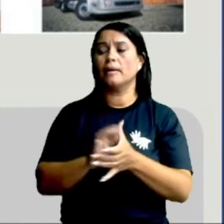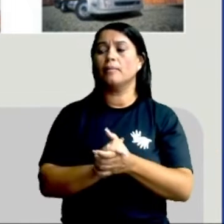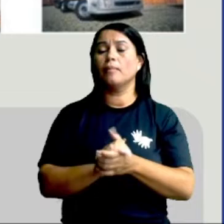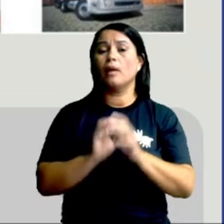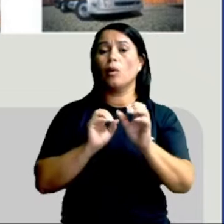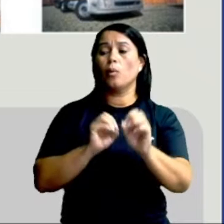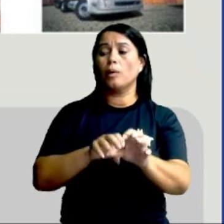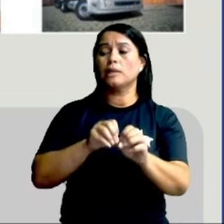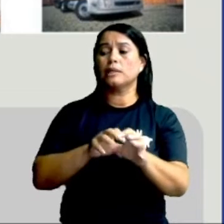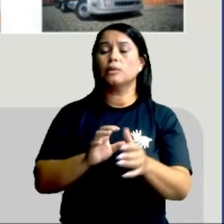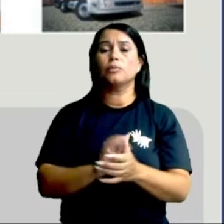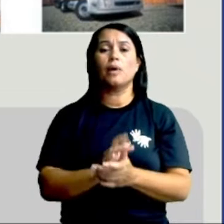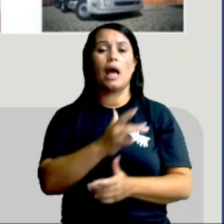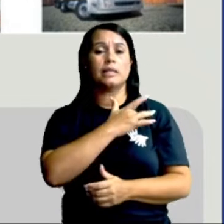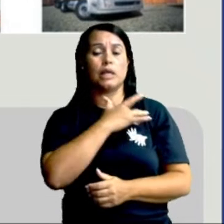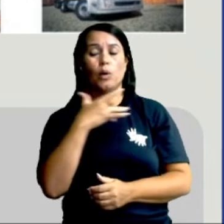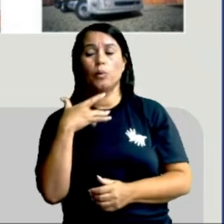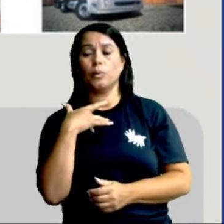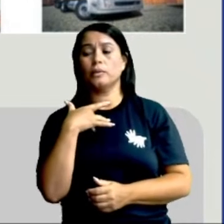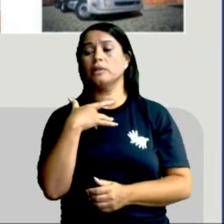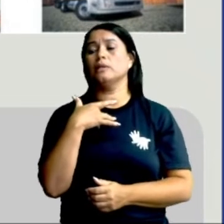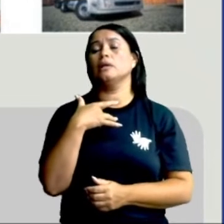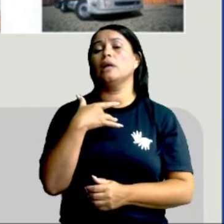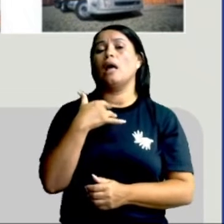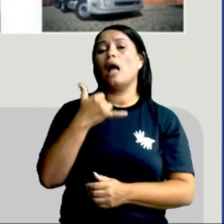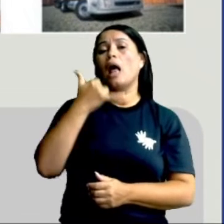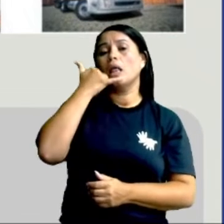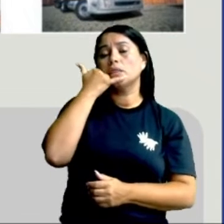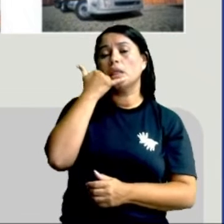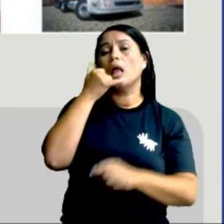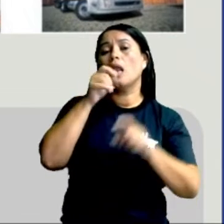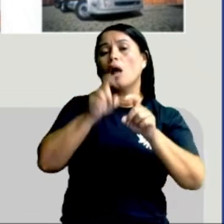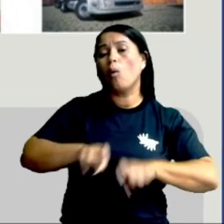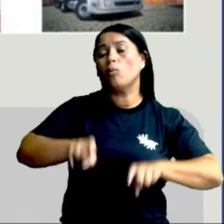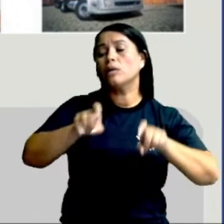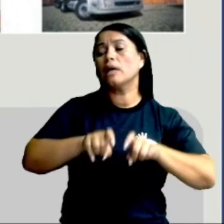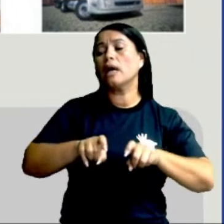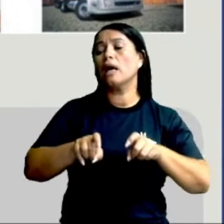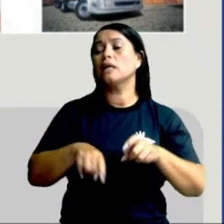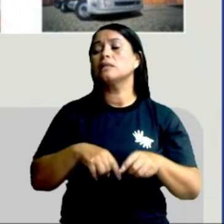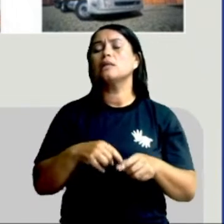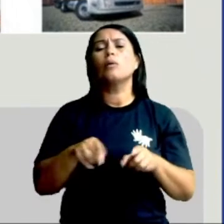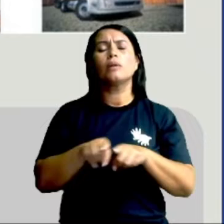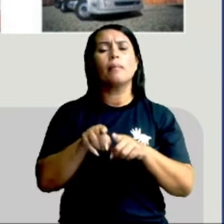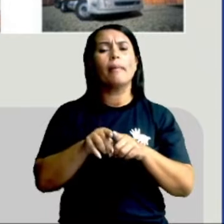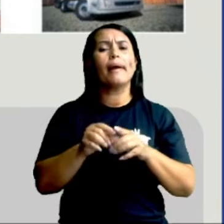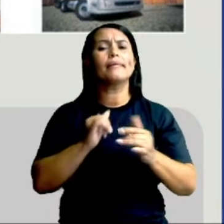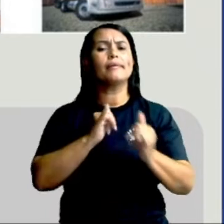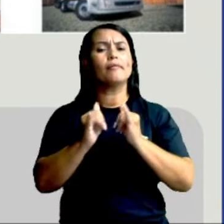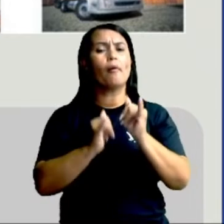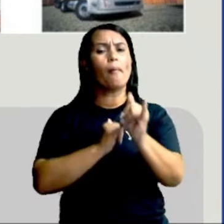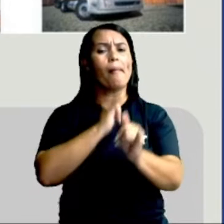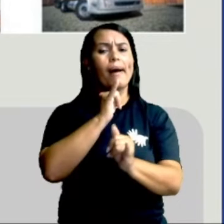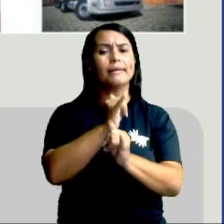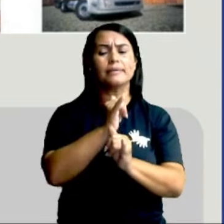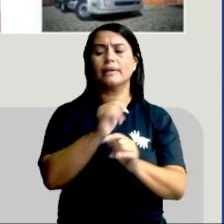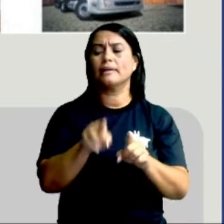a educação, a saúde, a telecomunicação, serviços de